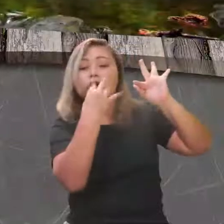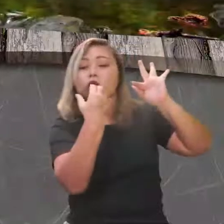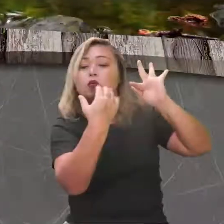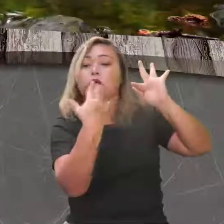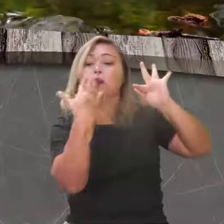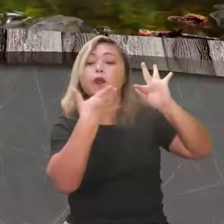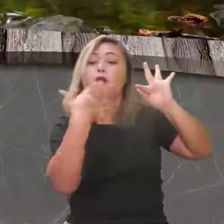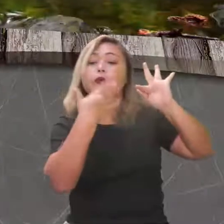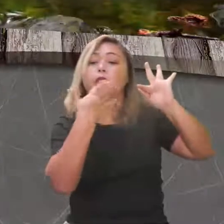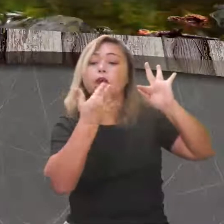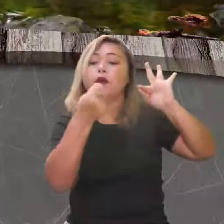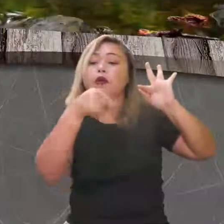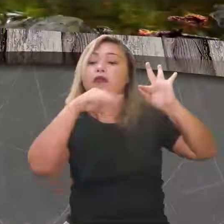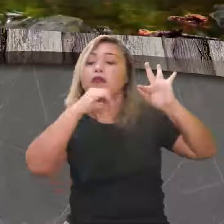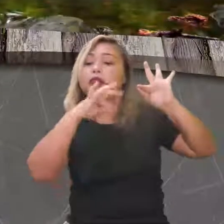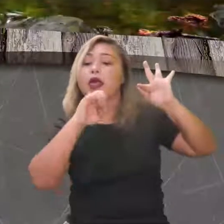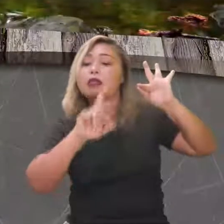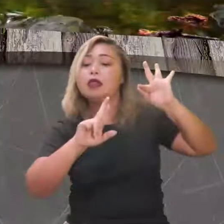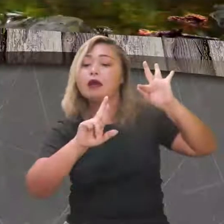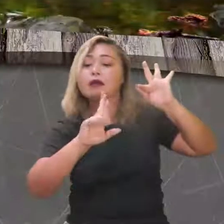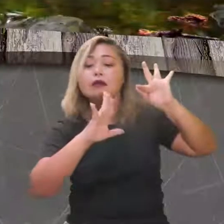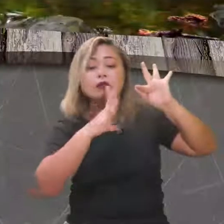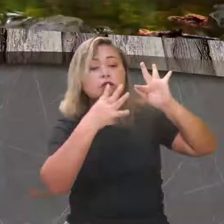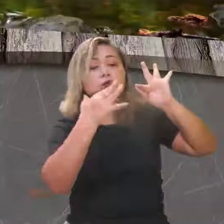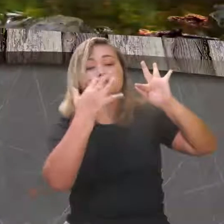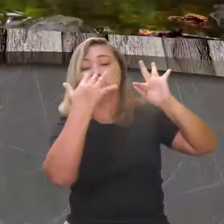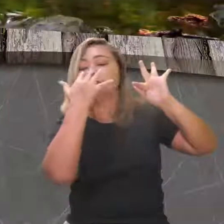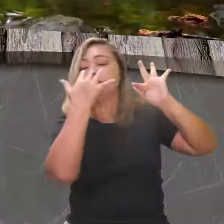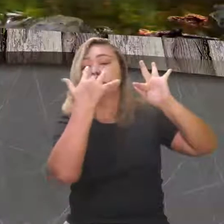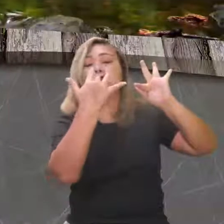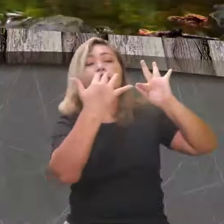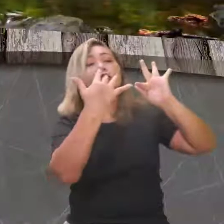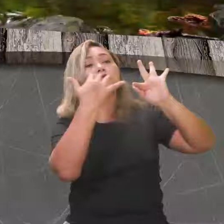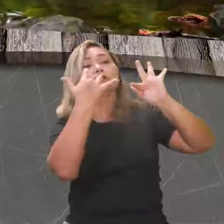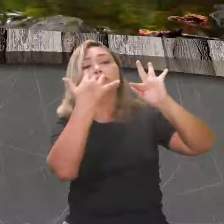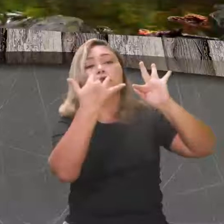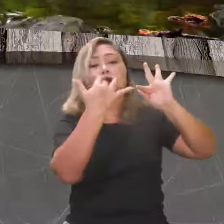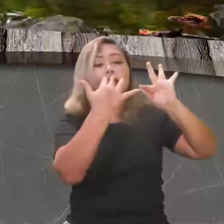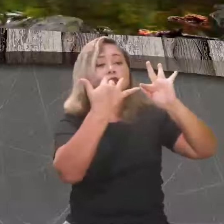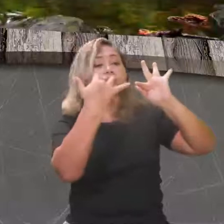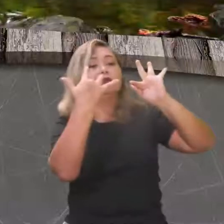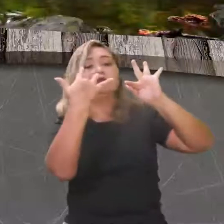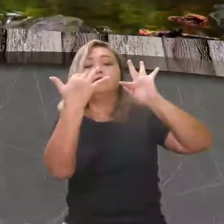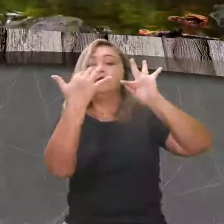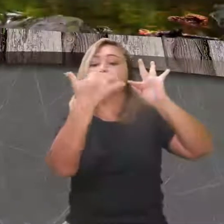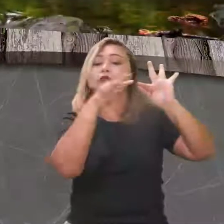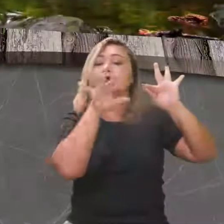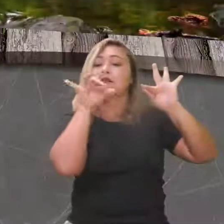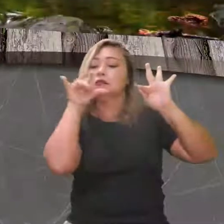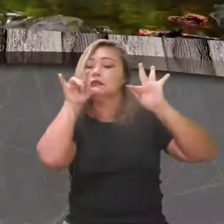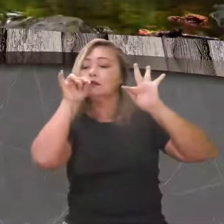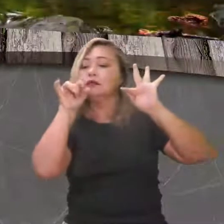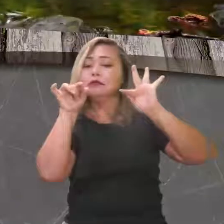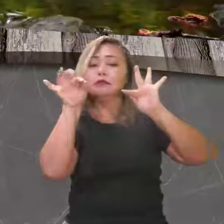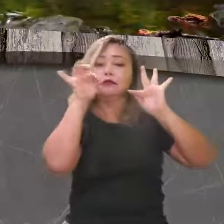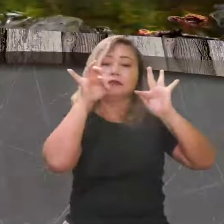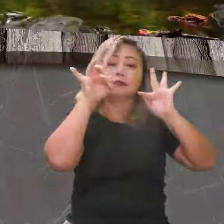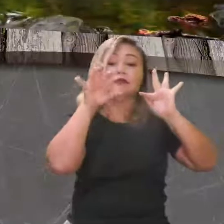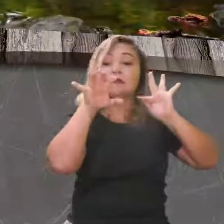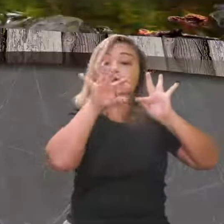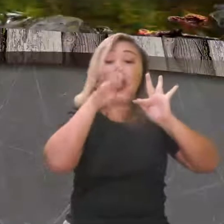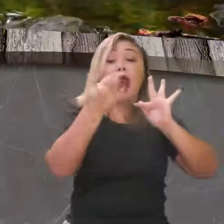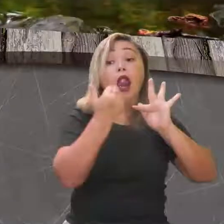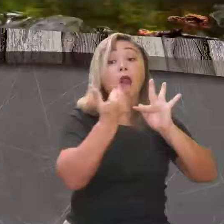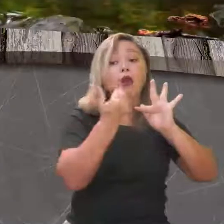substância açucarada que a gente chama de néctar, que atrai os polinizadores, atrai os animaizinhos. Ele vai lá atrás